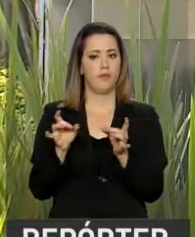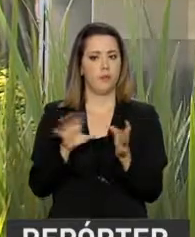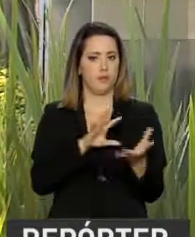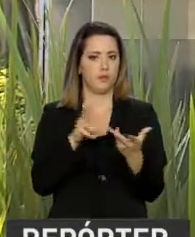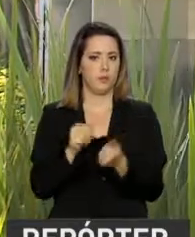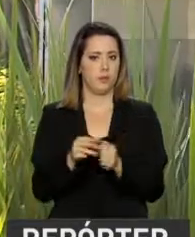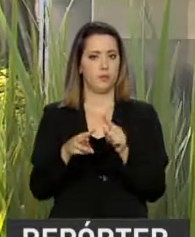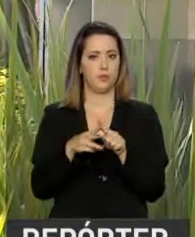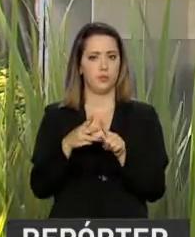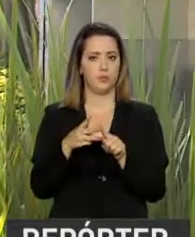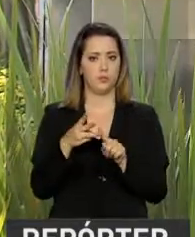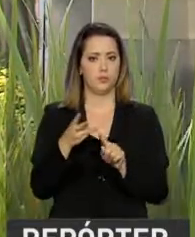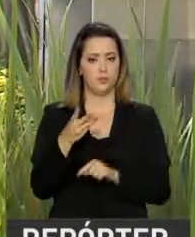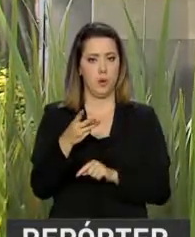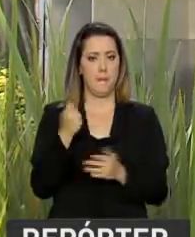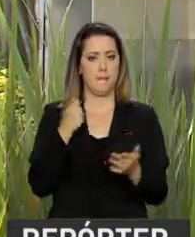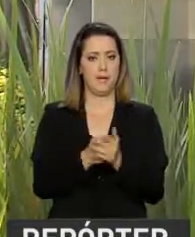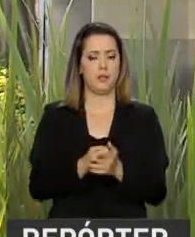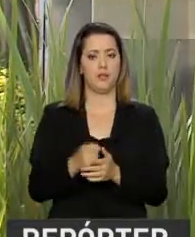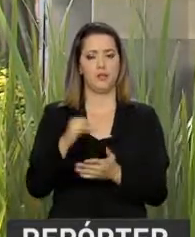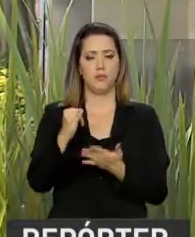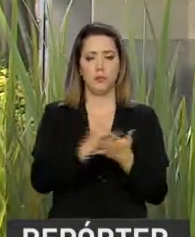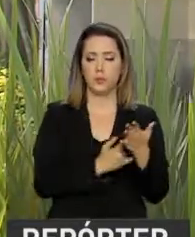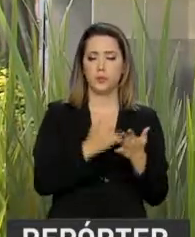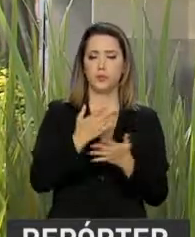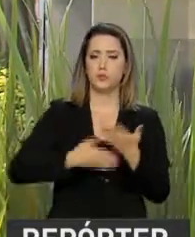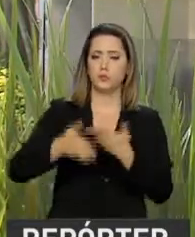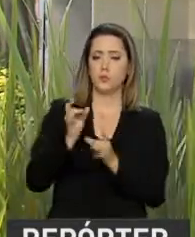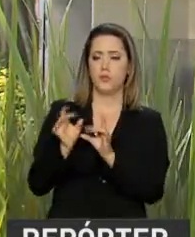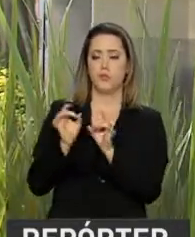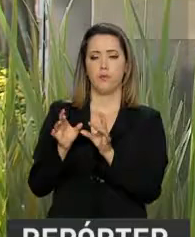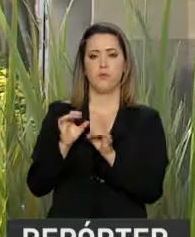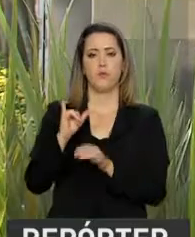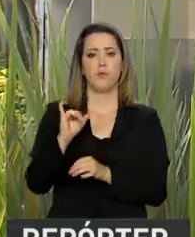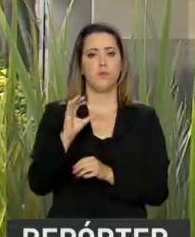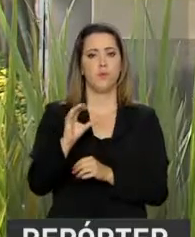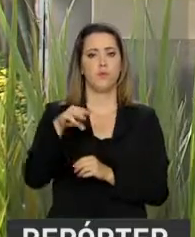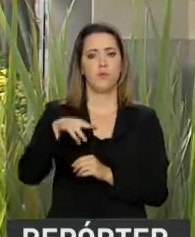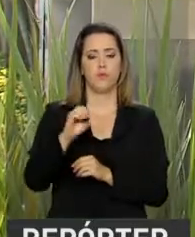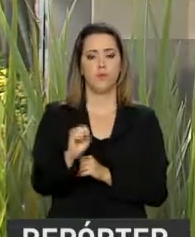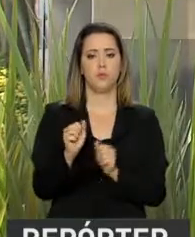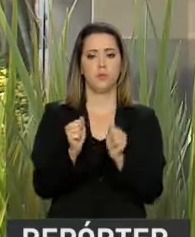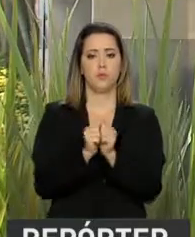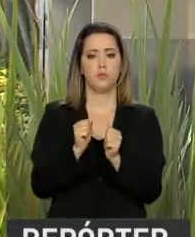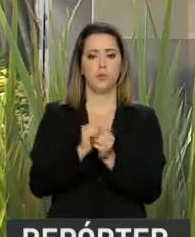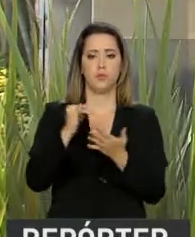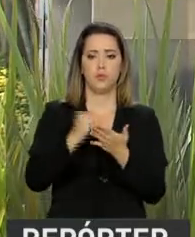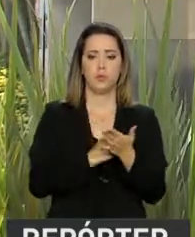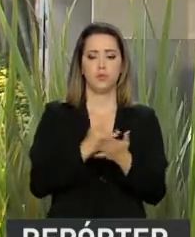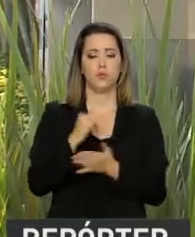esses três estados pagarem o imposto sobre circulação de mercadorias e serviços o icms efe junto com os tributos